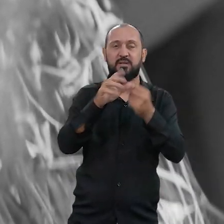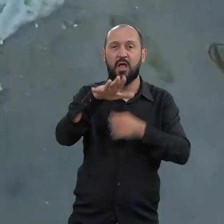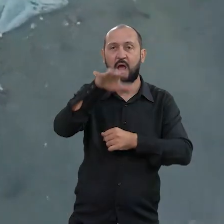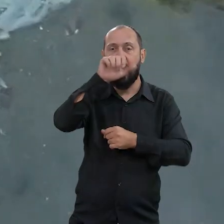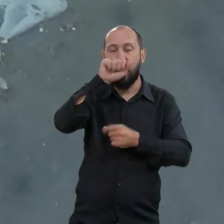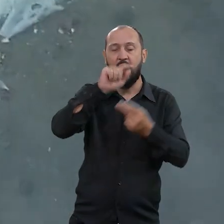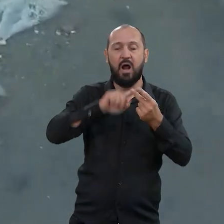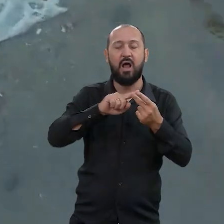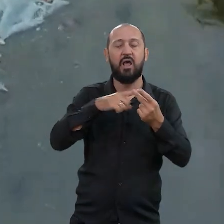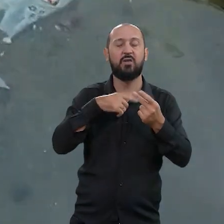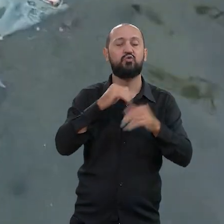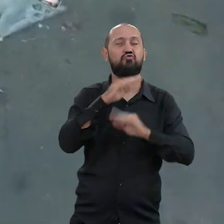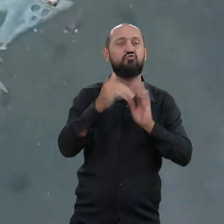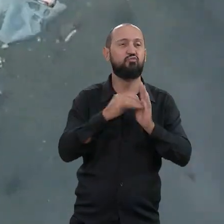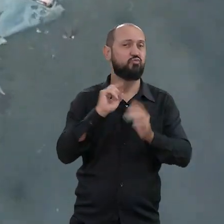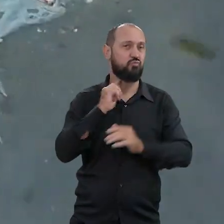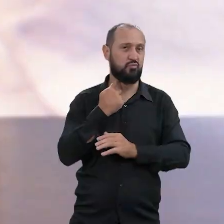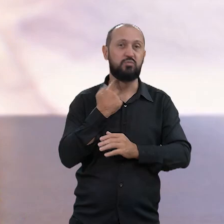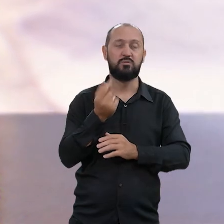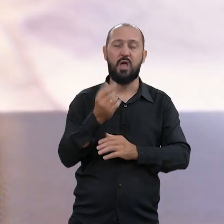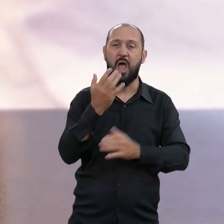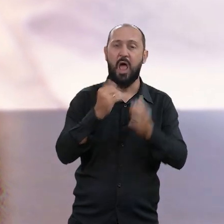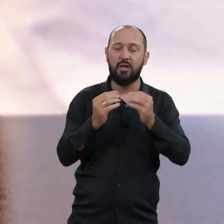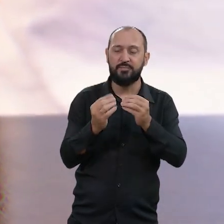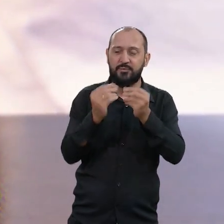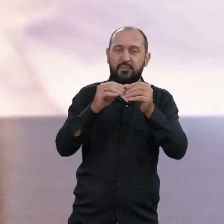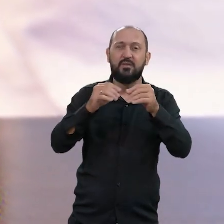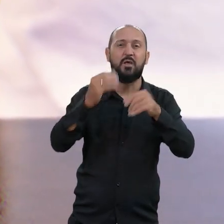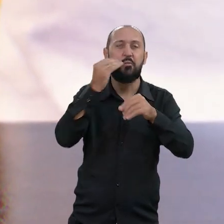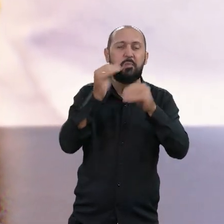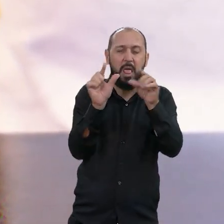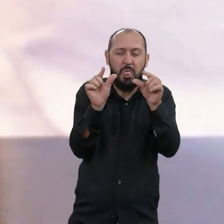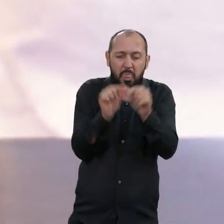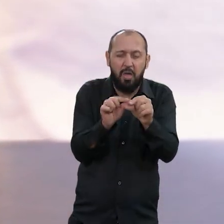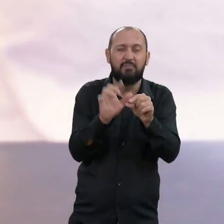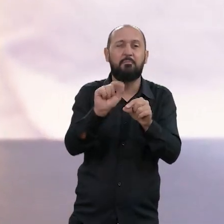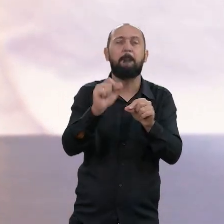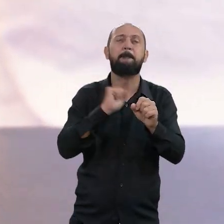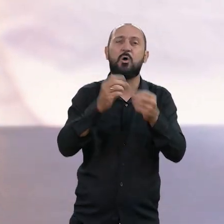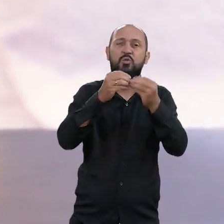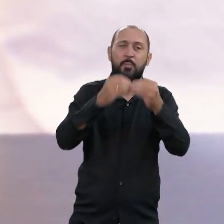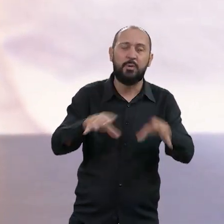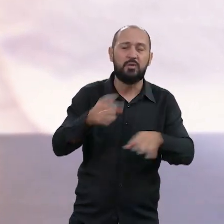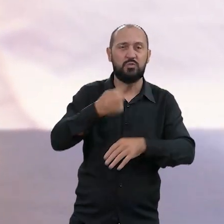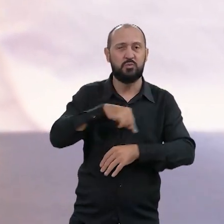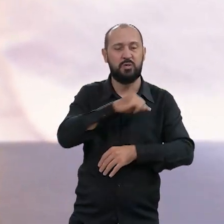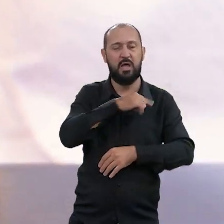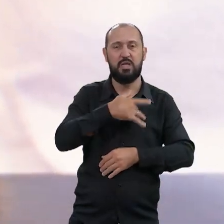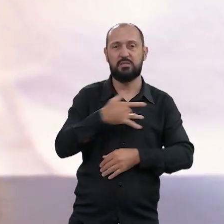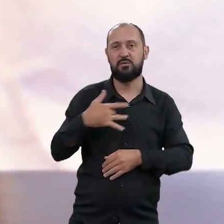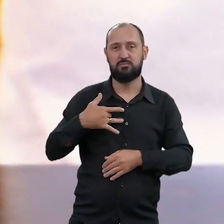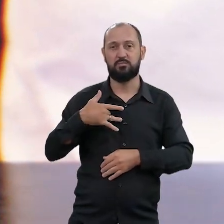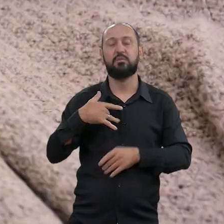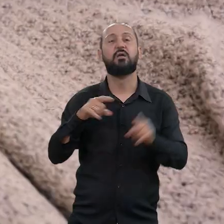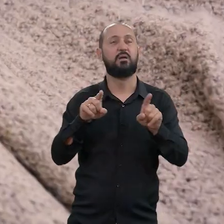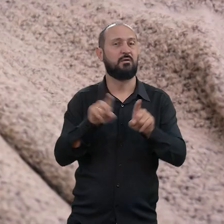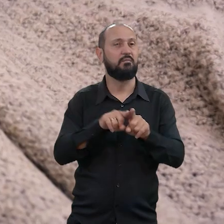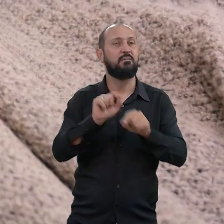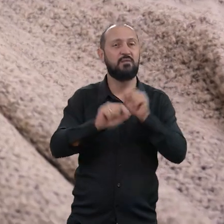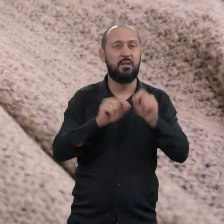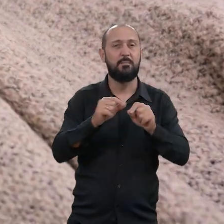embalados, ar e água poluída. A ingestão desses microplásticos podem ter efeitos prejudiciais à